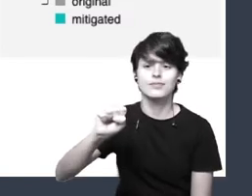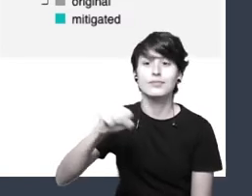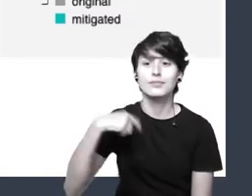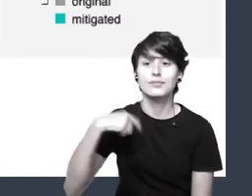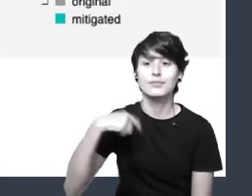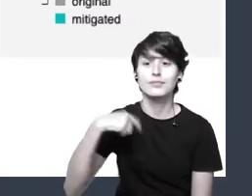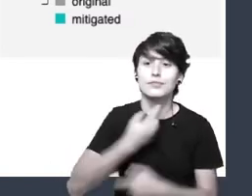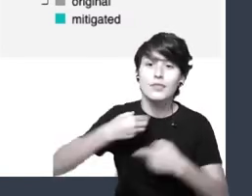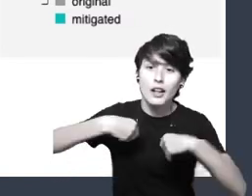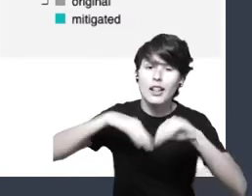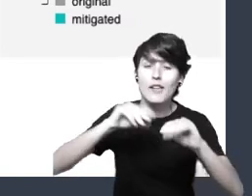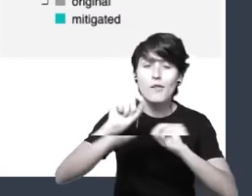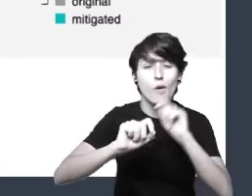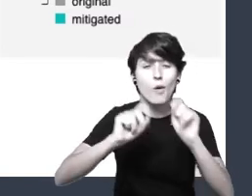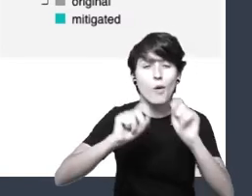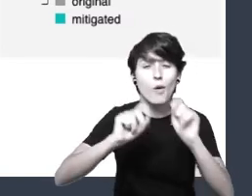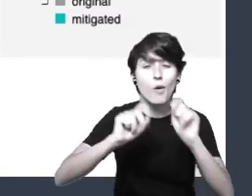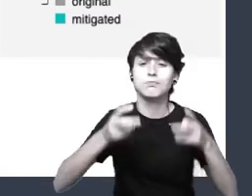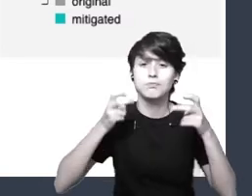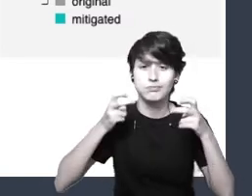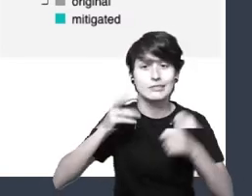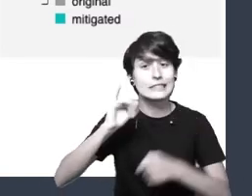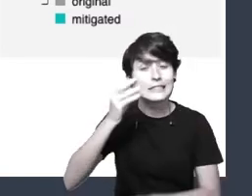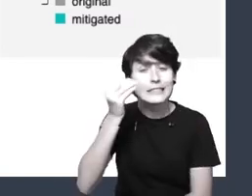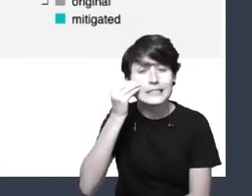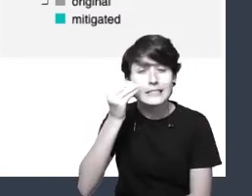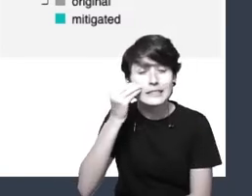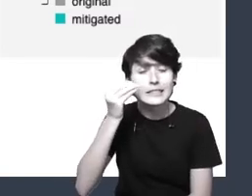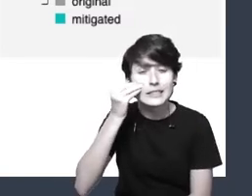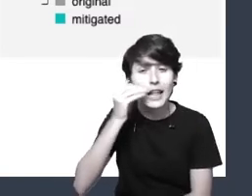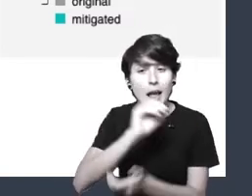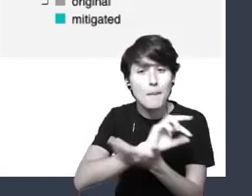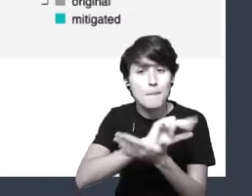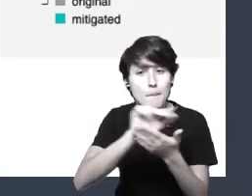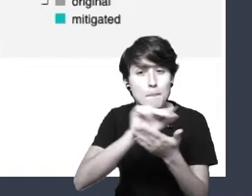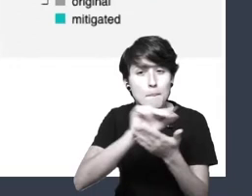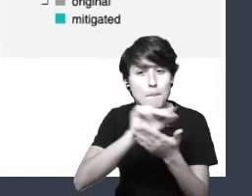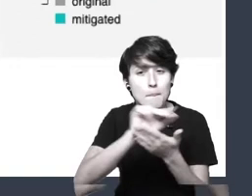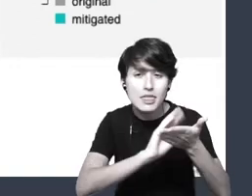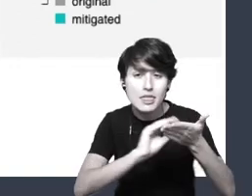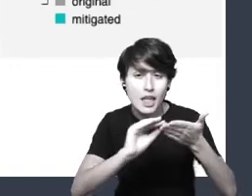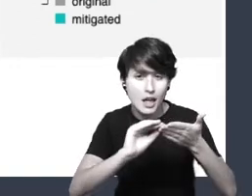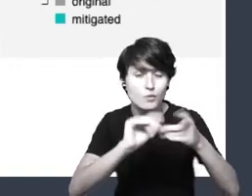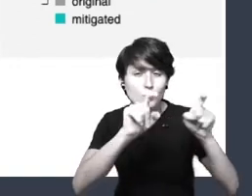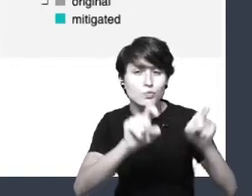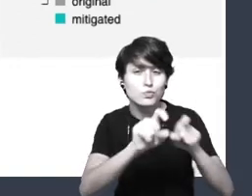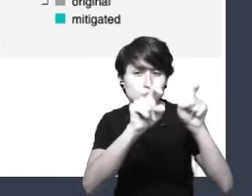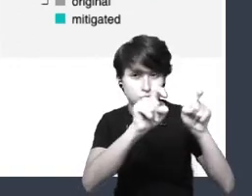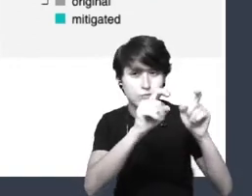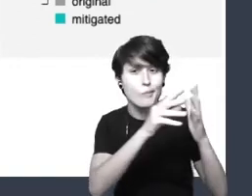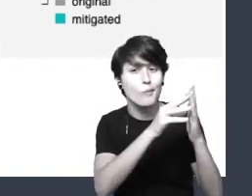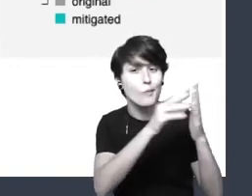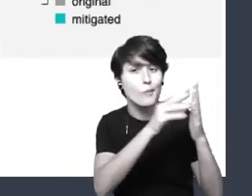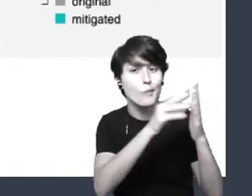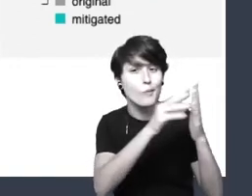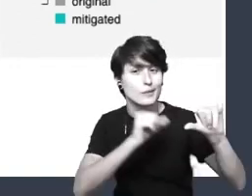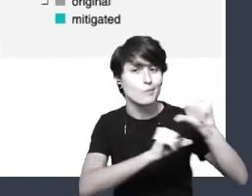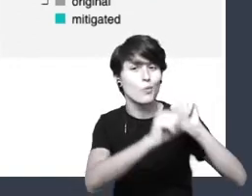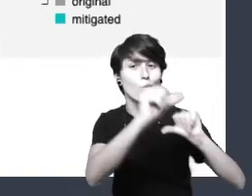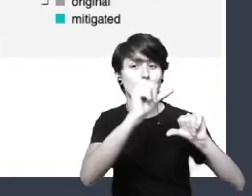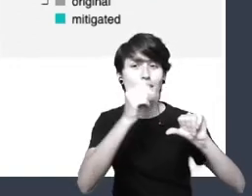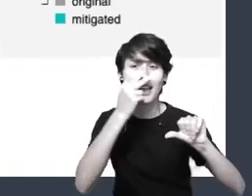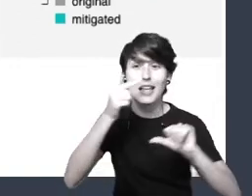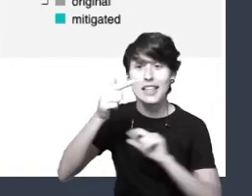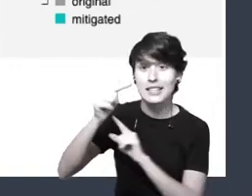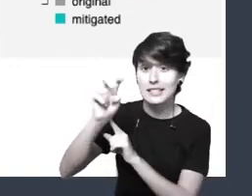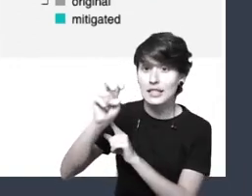que notar aqui é que ao tentar de-bias os dados, a acurácia do modelo cai um pouquinho, cai de 75%